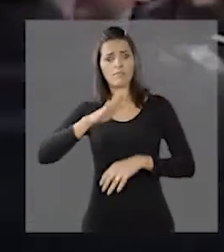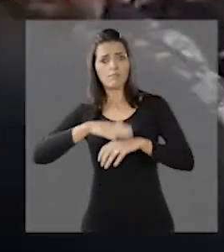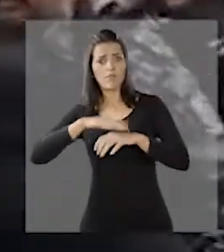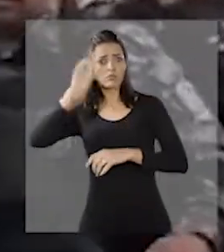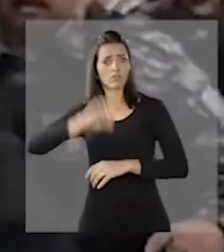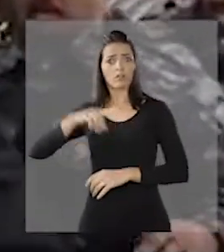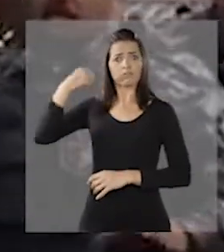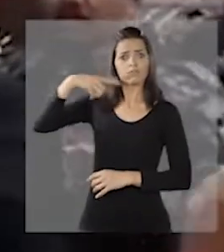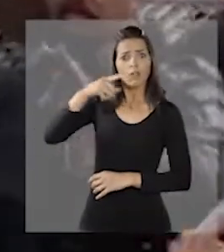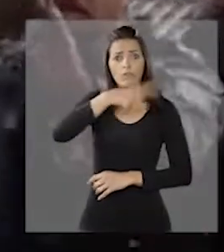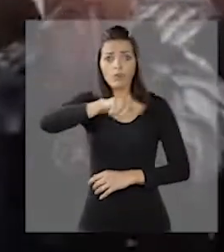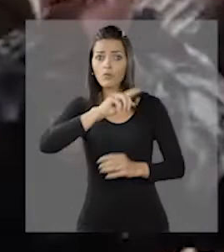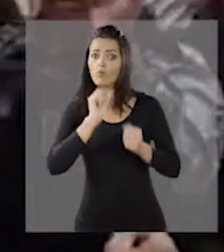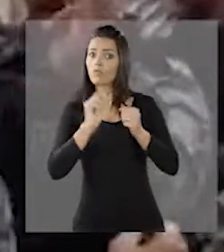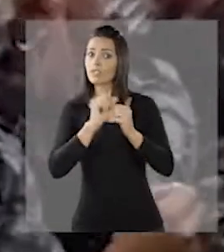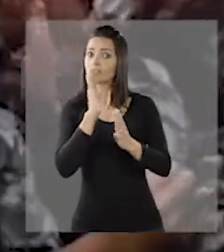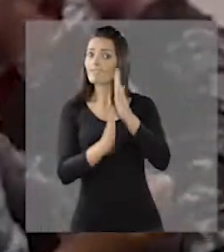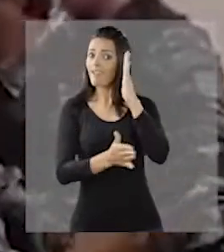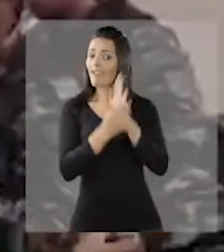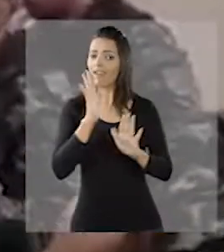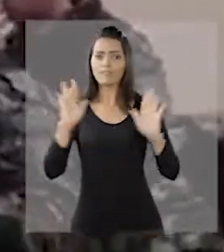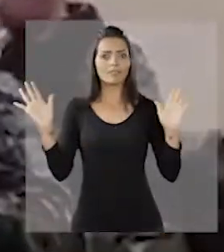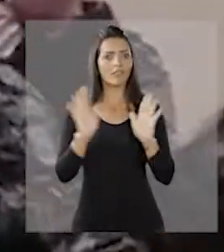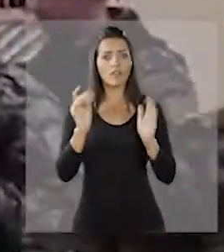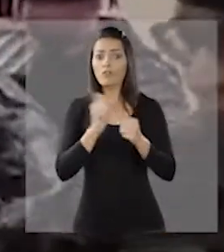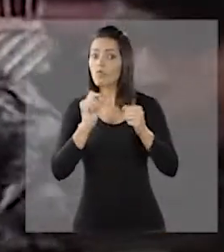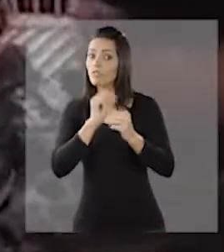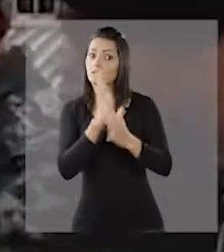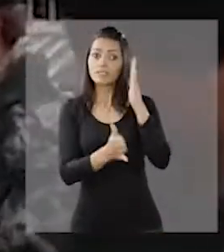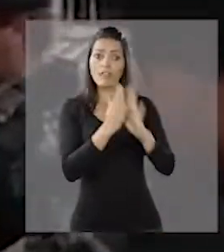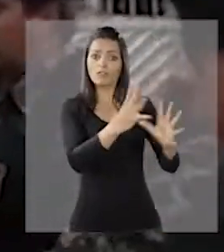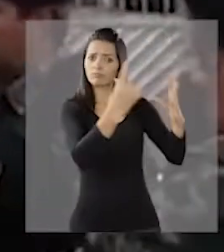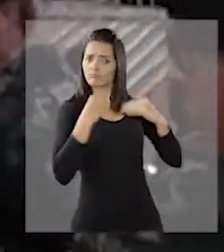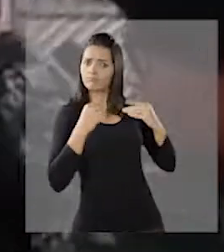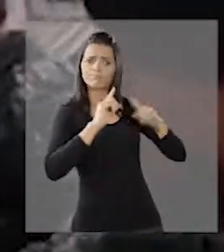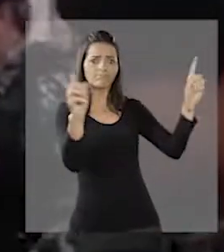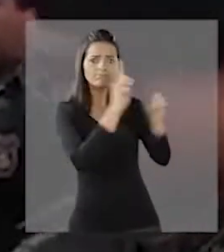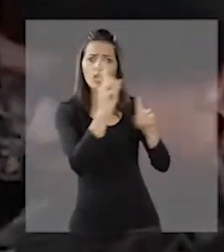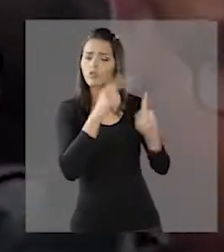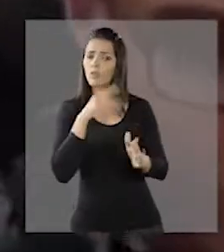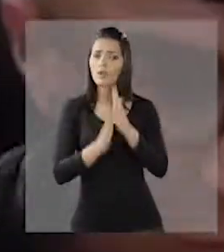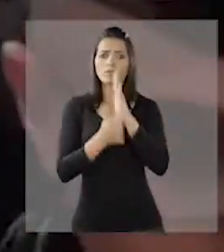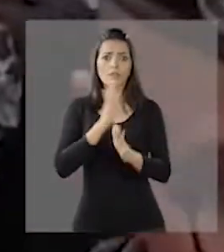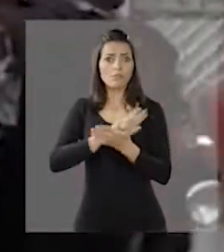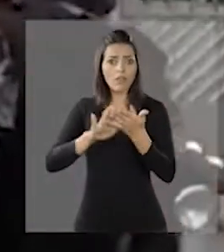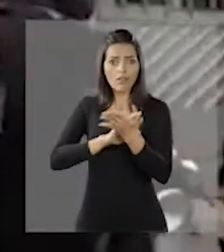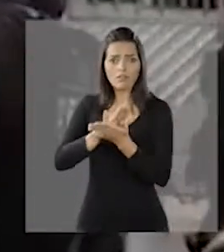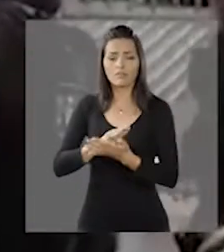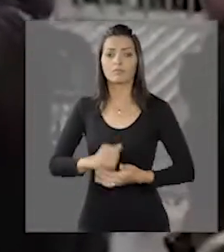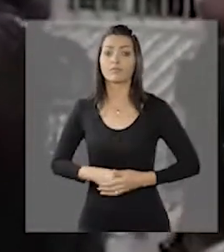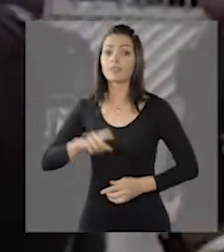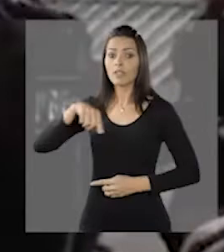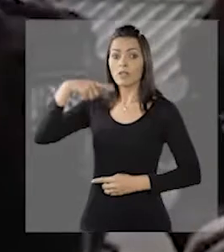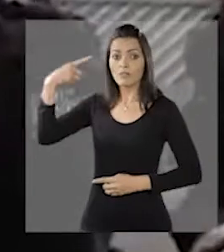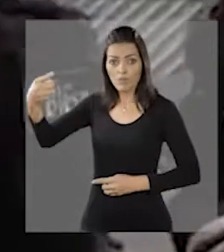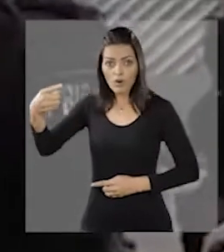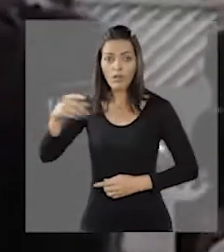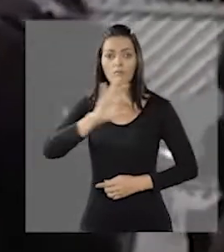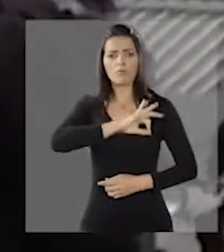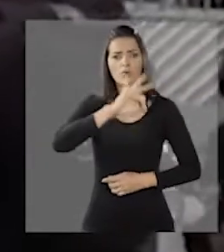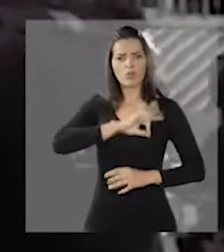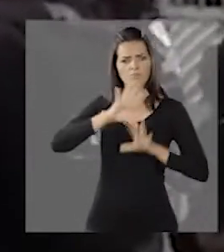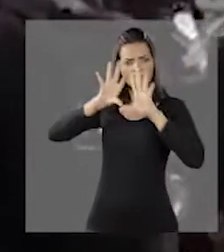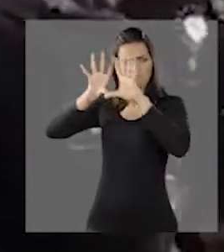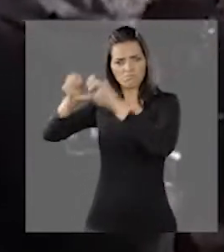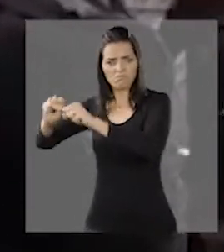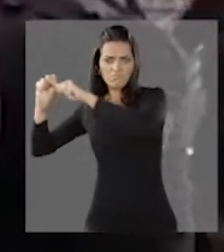advogado. Vocês estão ferindo. Sim, Vocês sim. estão ferindo minha prerrogativa de advogado. Eu não estou tumultuando nada. Depois, ele é forçado pelos agentes